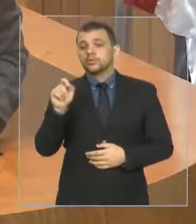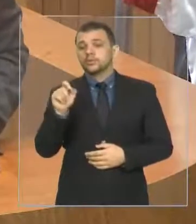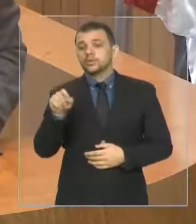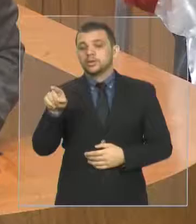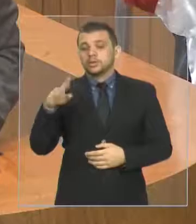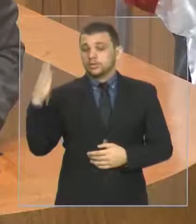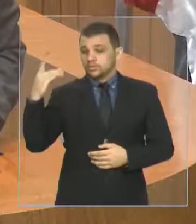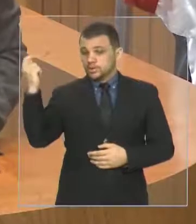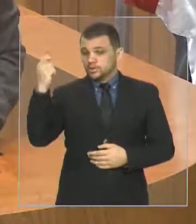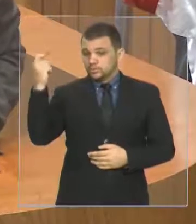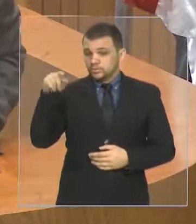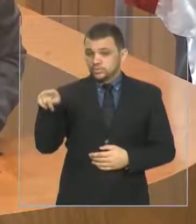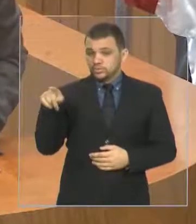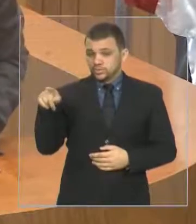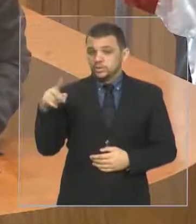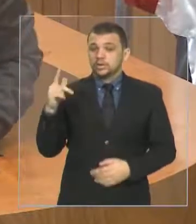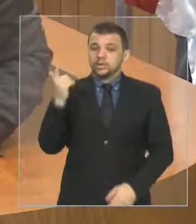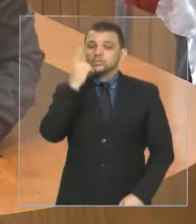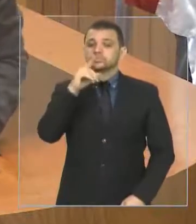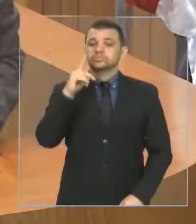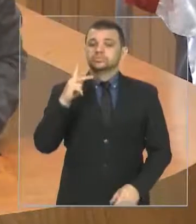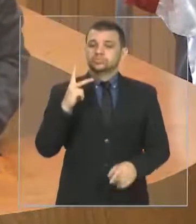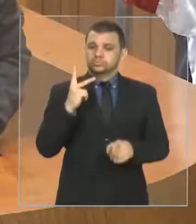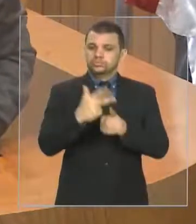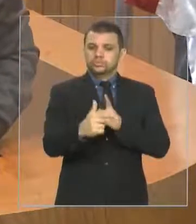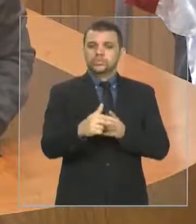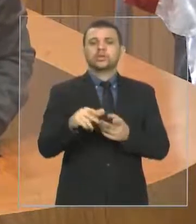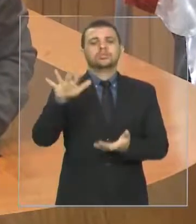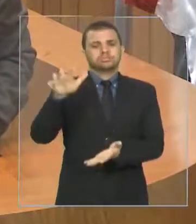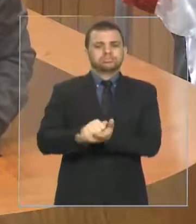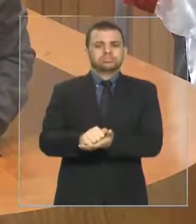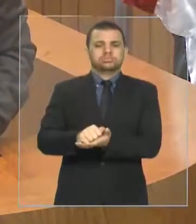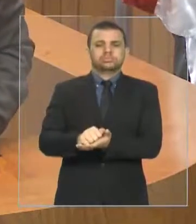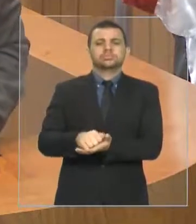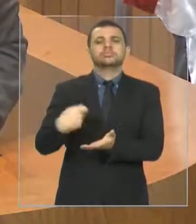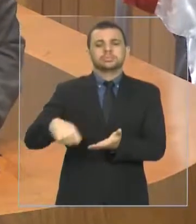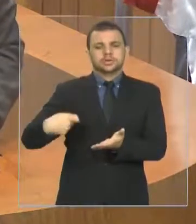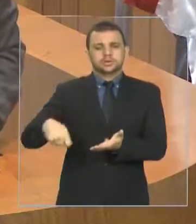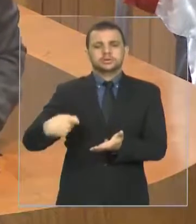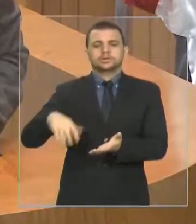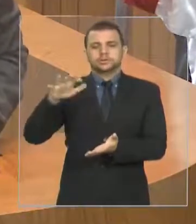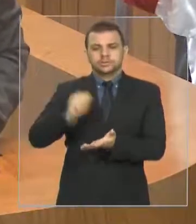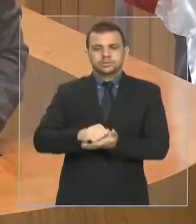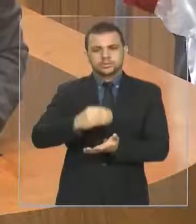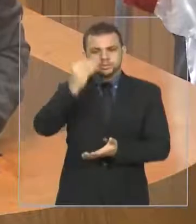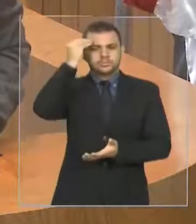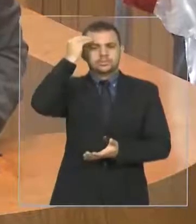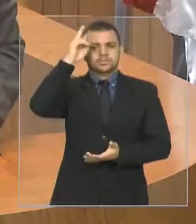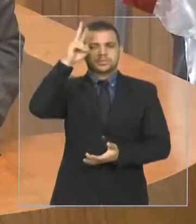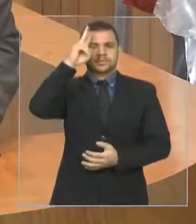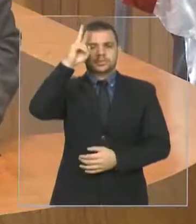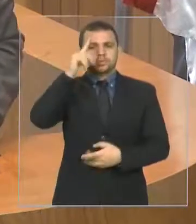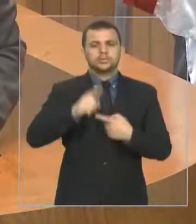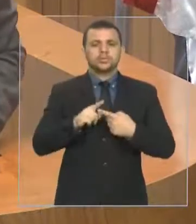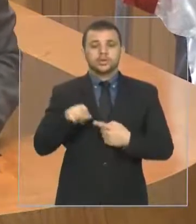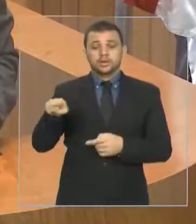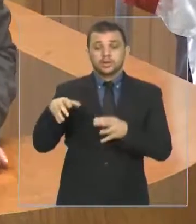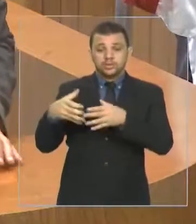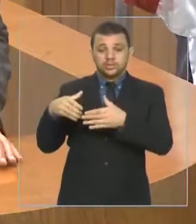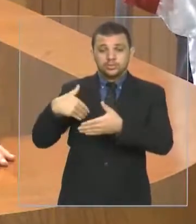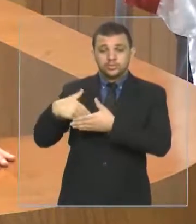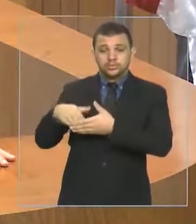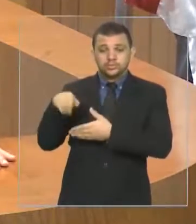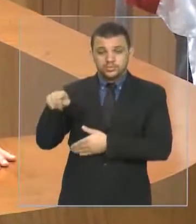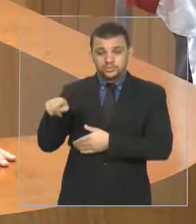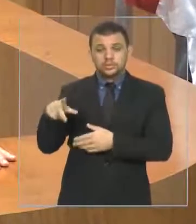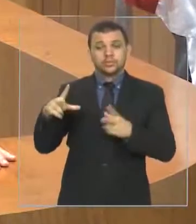conseguiu é para se registrar nos anais do futebol maranhense. O Cordino tem, ano que vem, por merecimento, vaga na